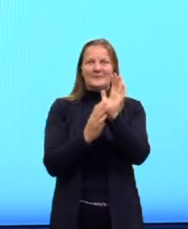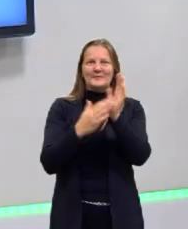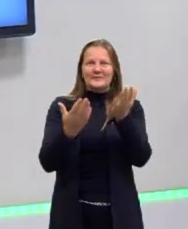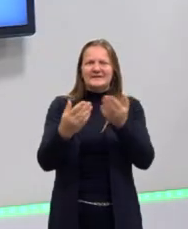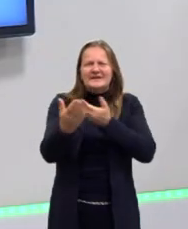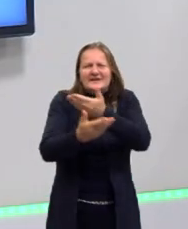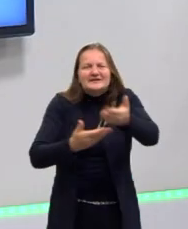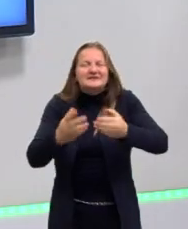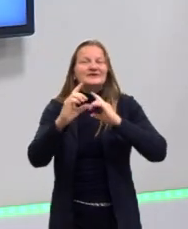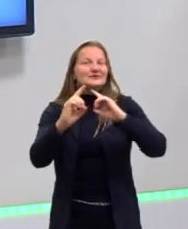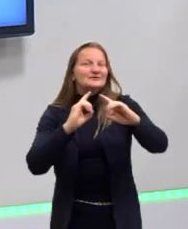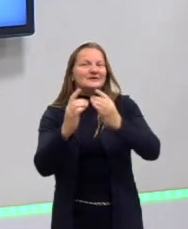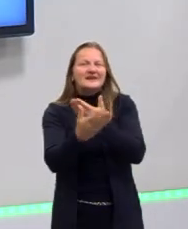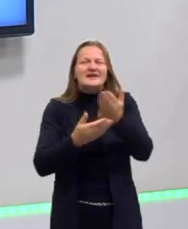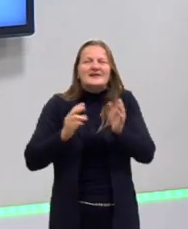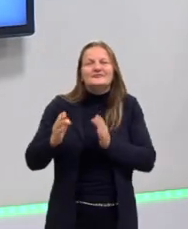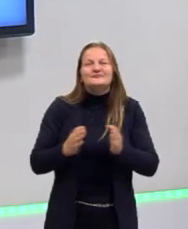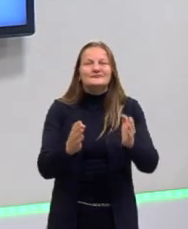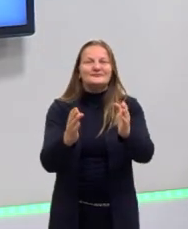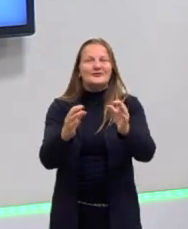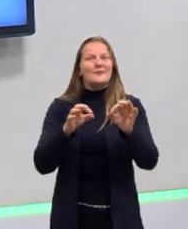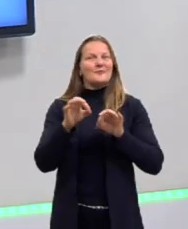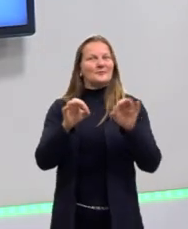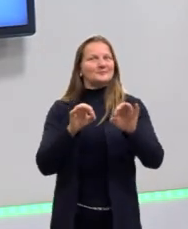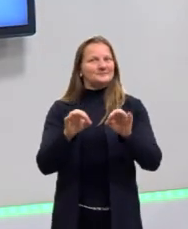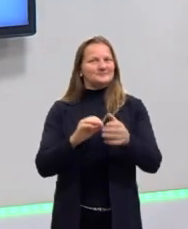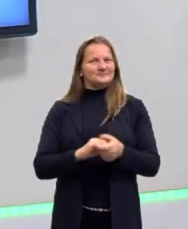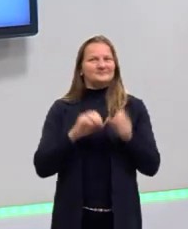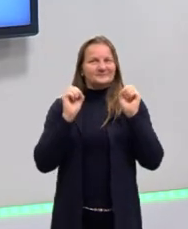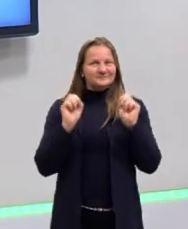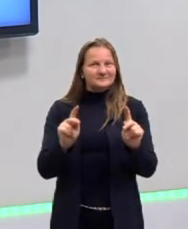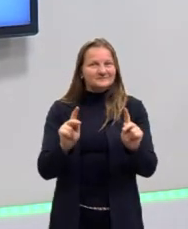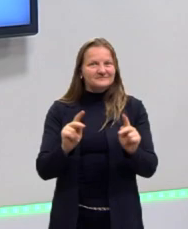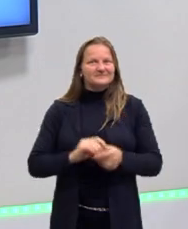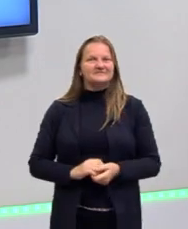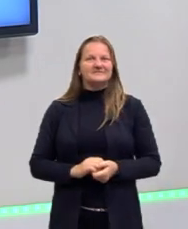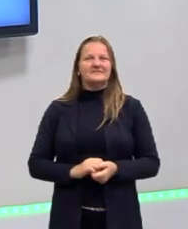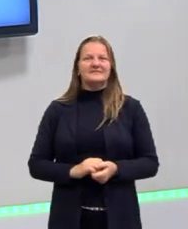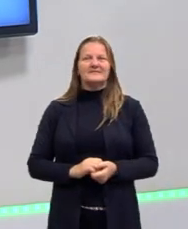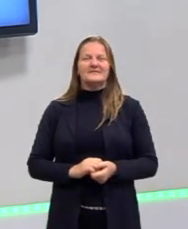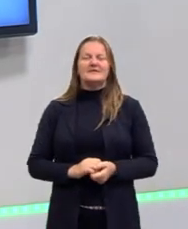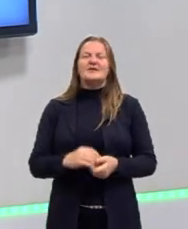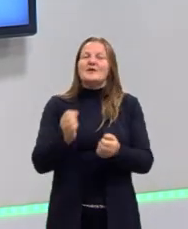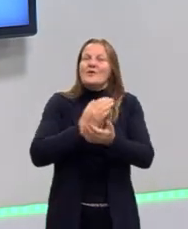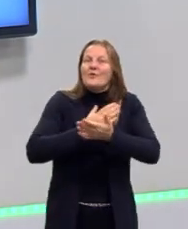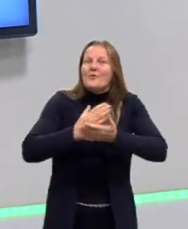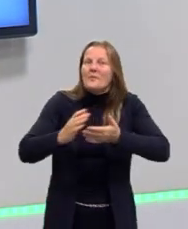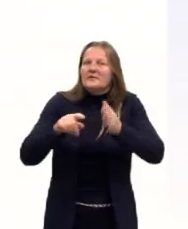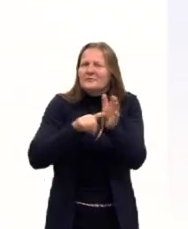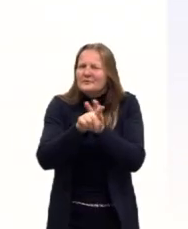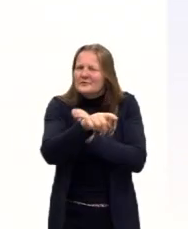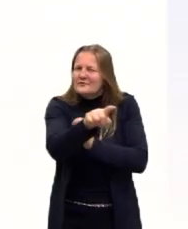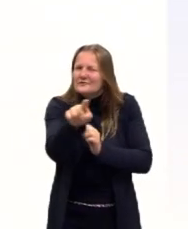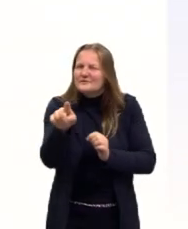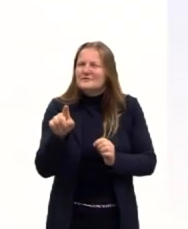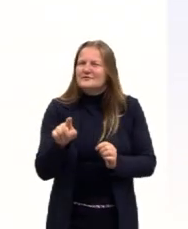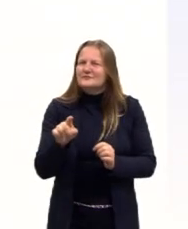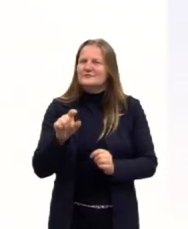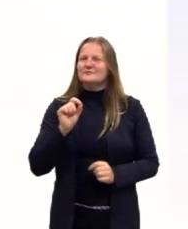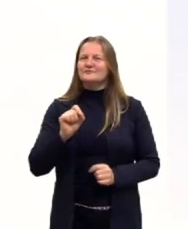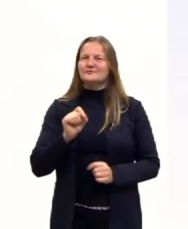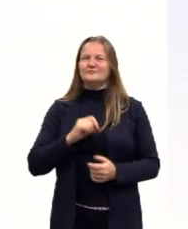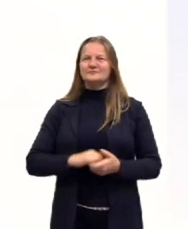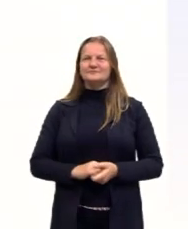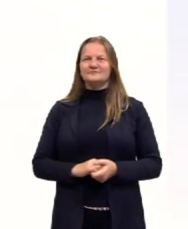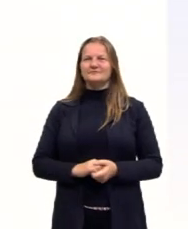possa ir dialogar ao longo desse projeto tá e eu começo perguntando para vocês colocando